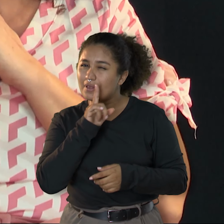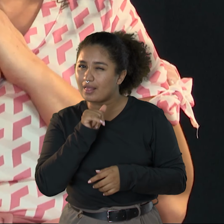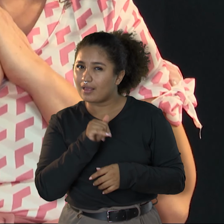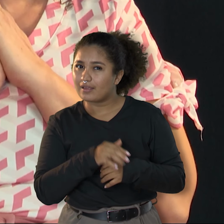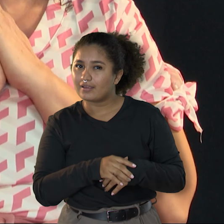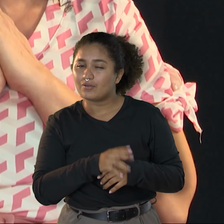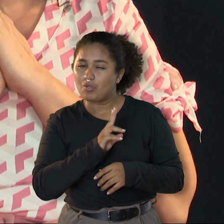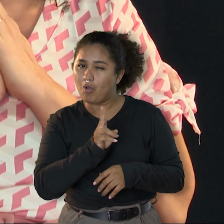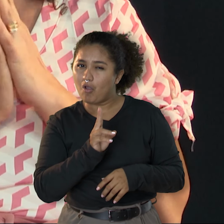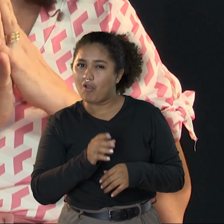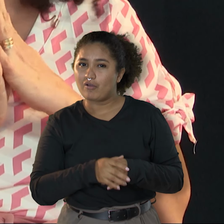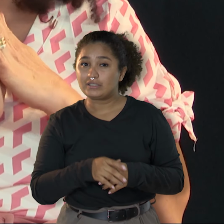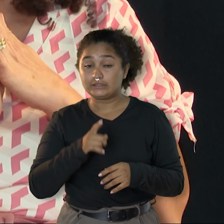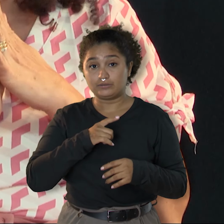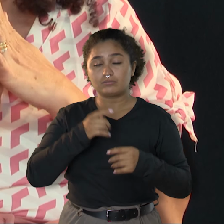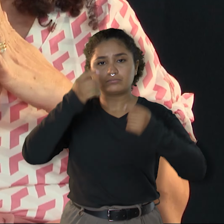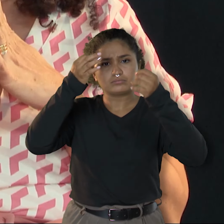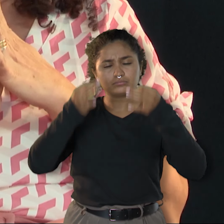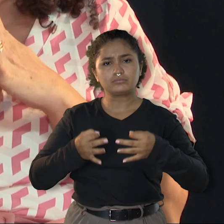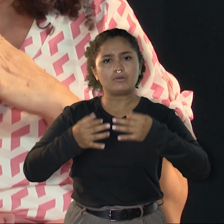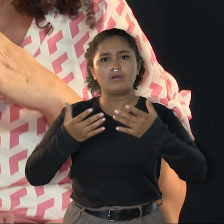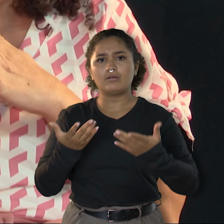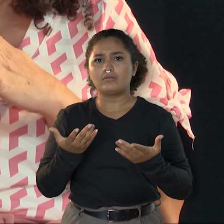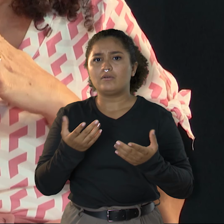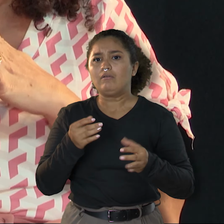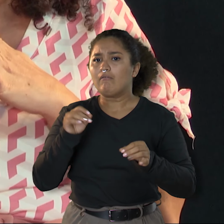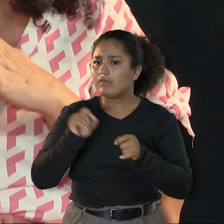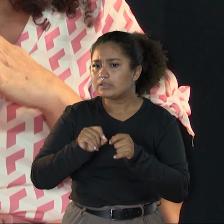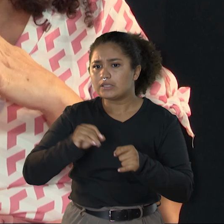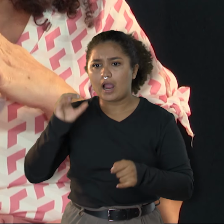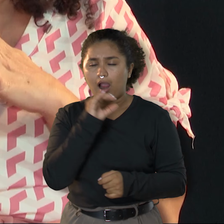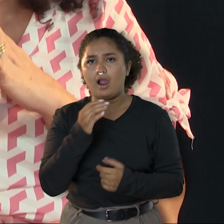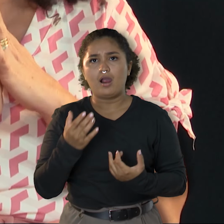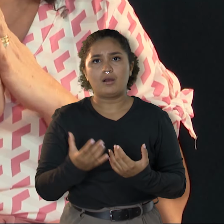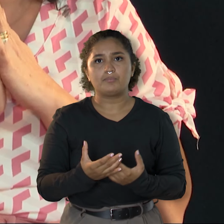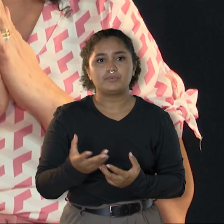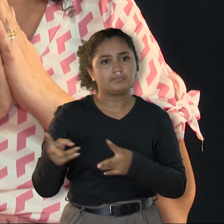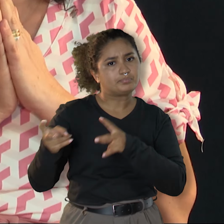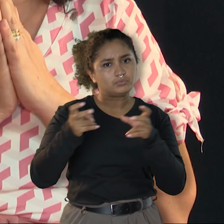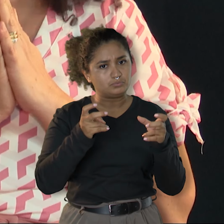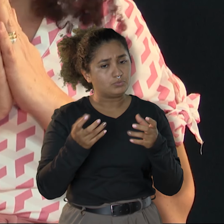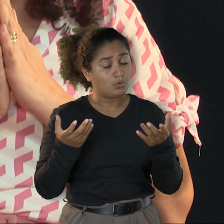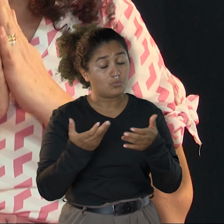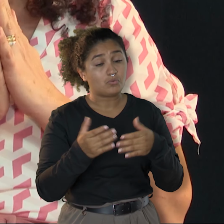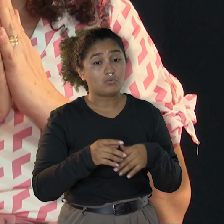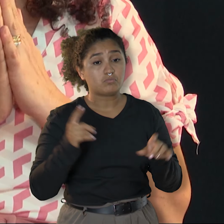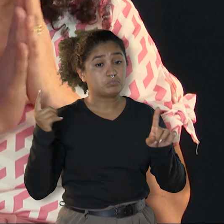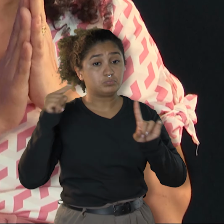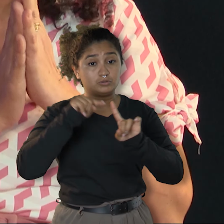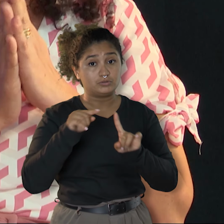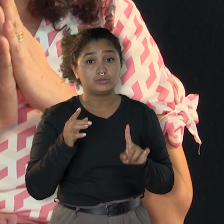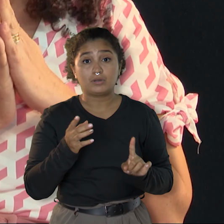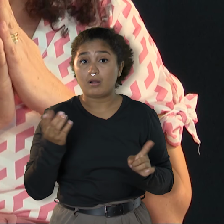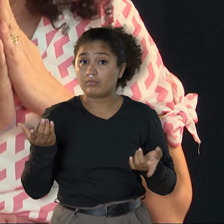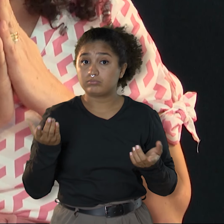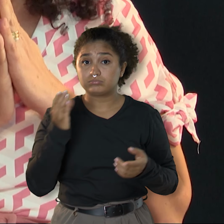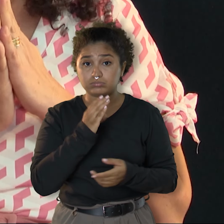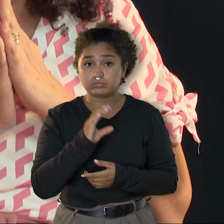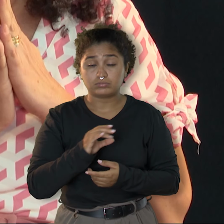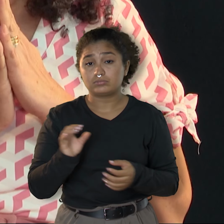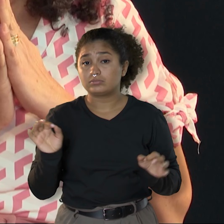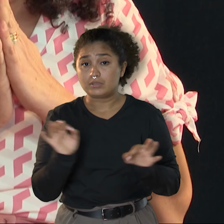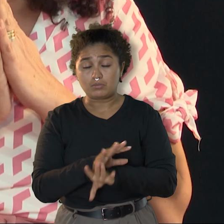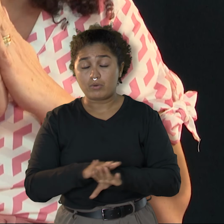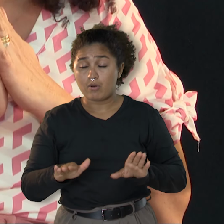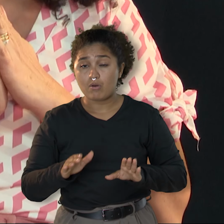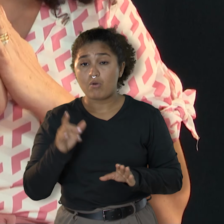Talvez porque você tem esse jeito muito prático de resolver as coisas, né? Pelo que deu pra notar, né? Você é bem objetiva, prática e quer